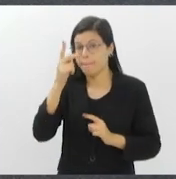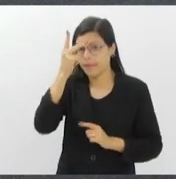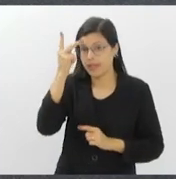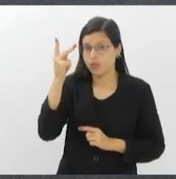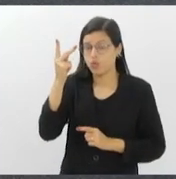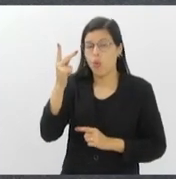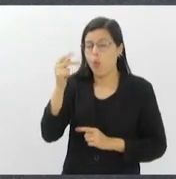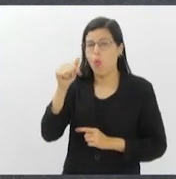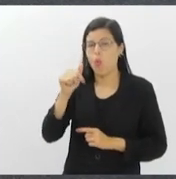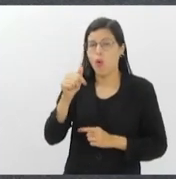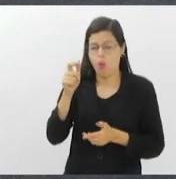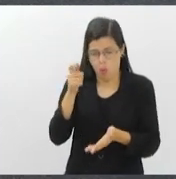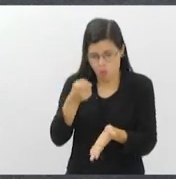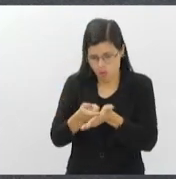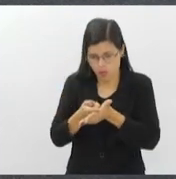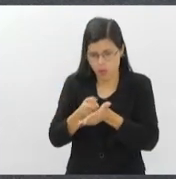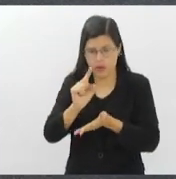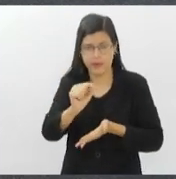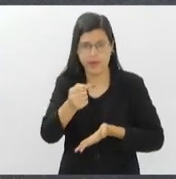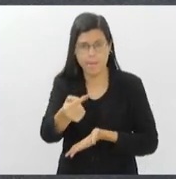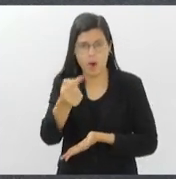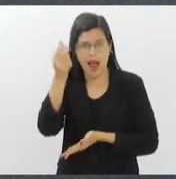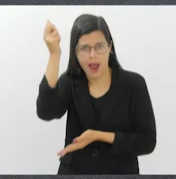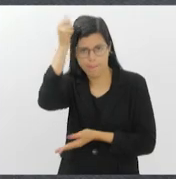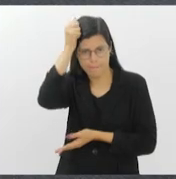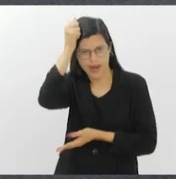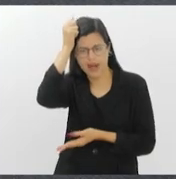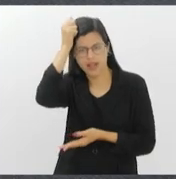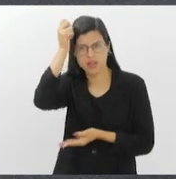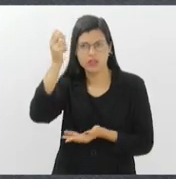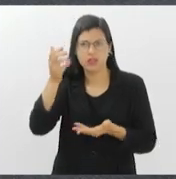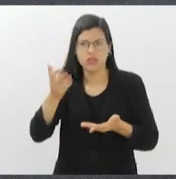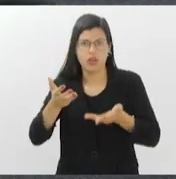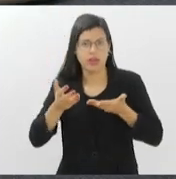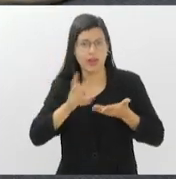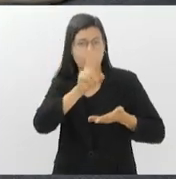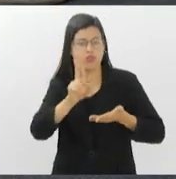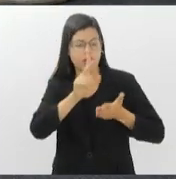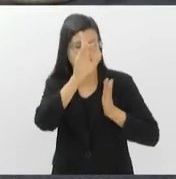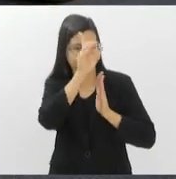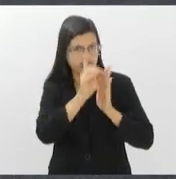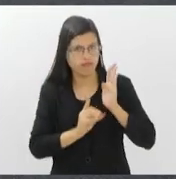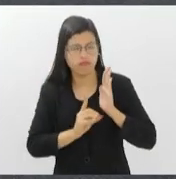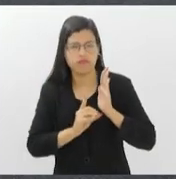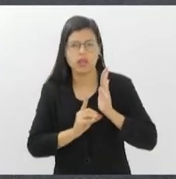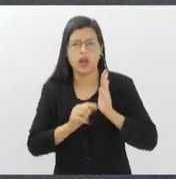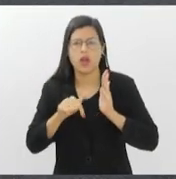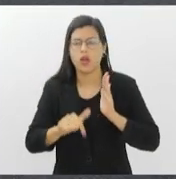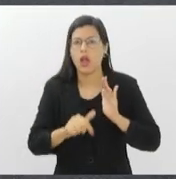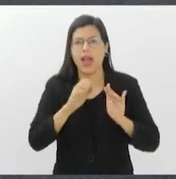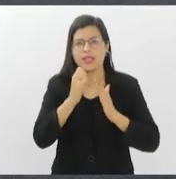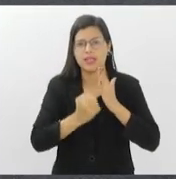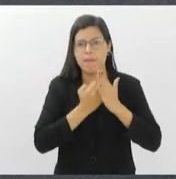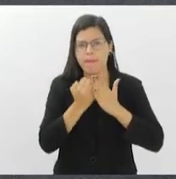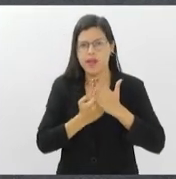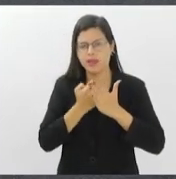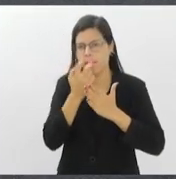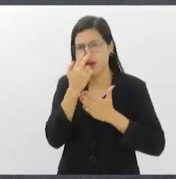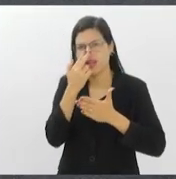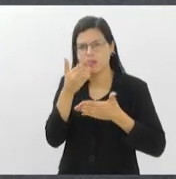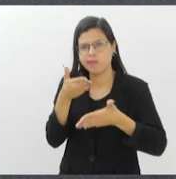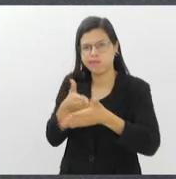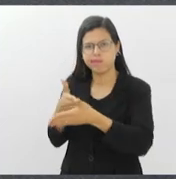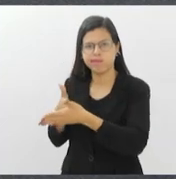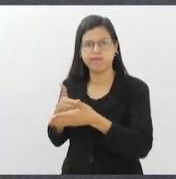se arrepende e quer instrumentalizar esse direito, eles dificultam. E esse projeto ele diz